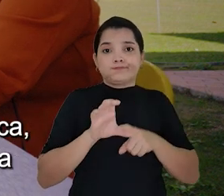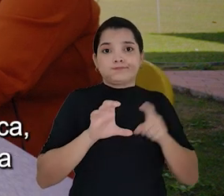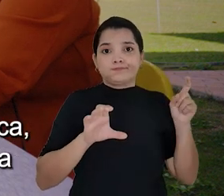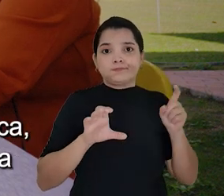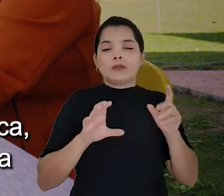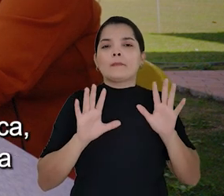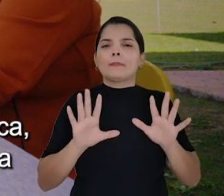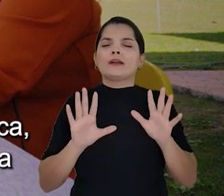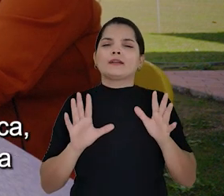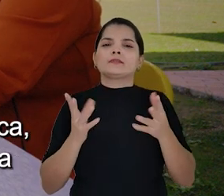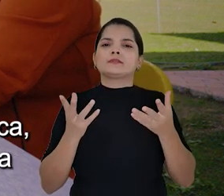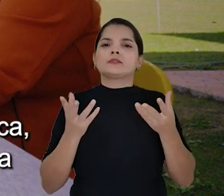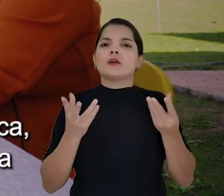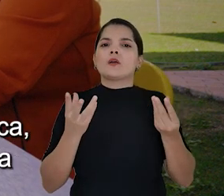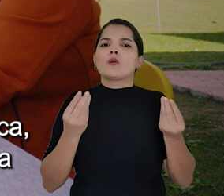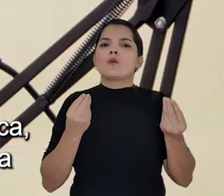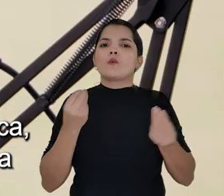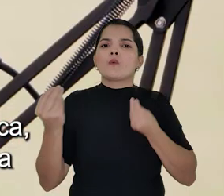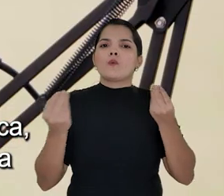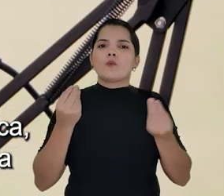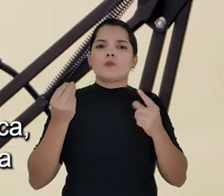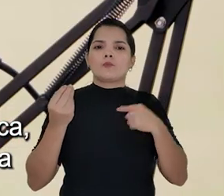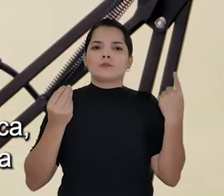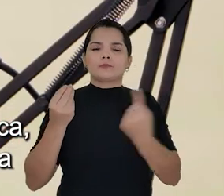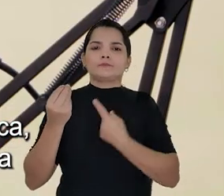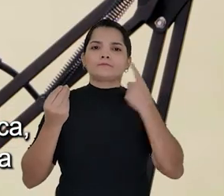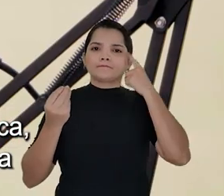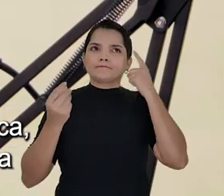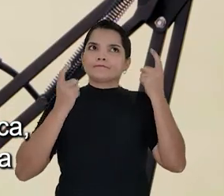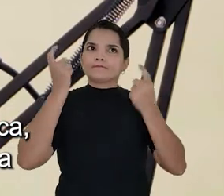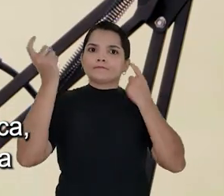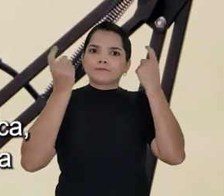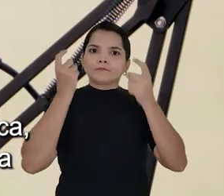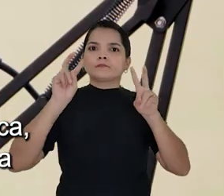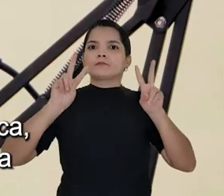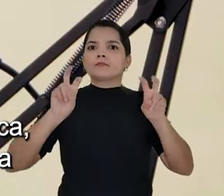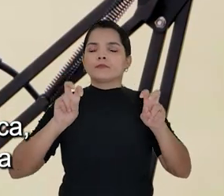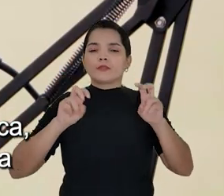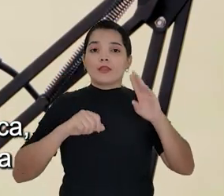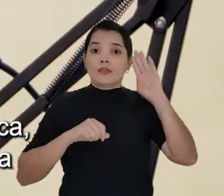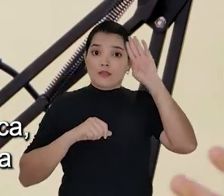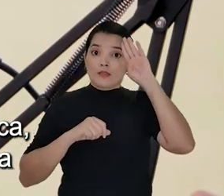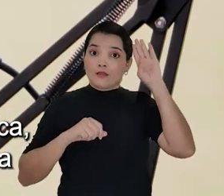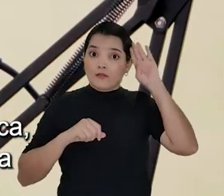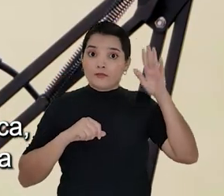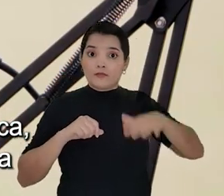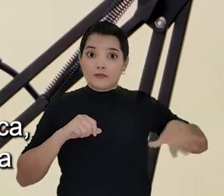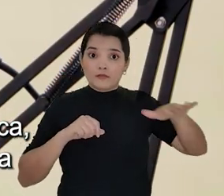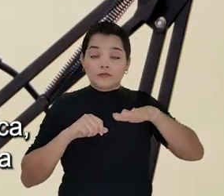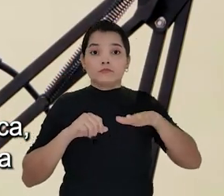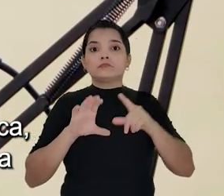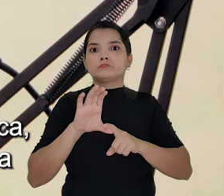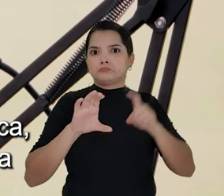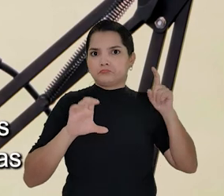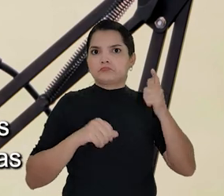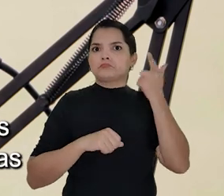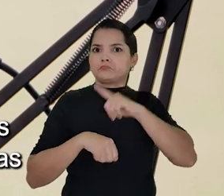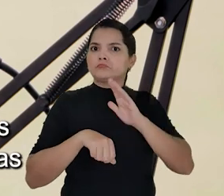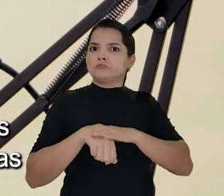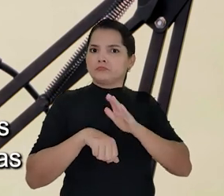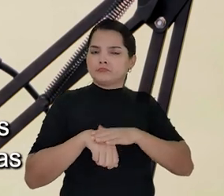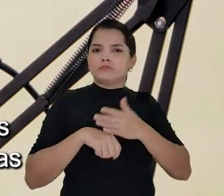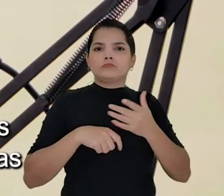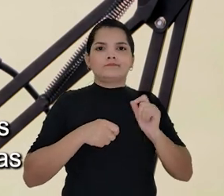pode eh ter uma preocupação da Autonomia acadêmica né manter essa autonomia e uma Independência